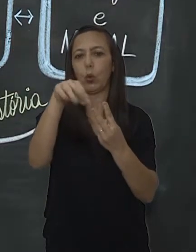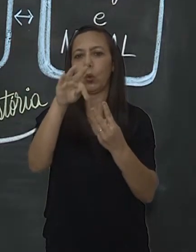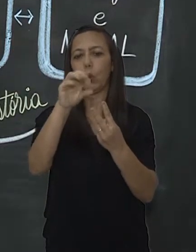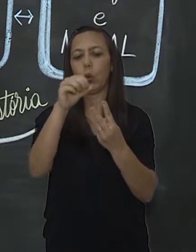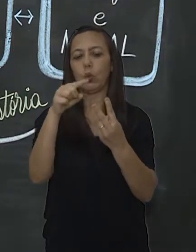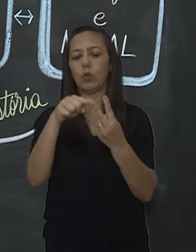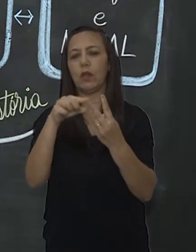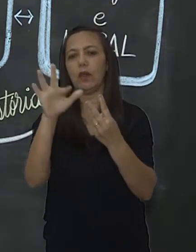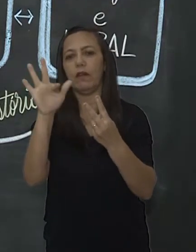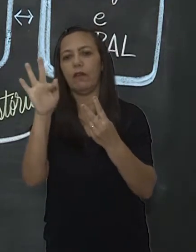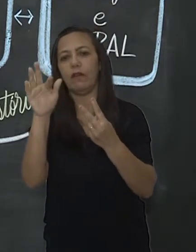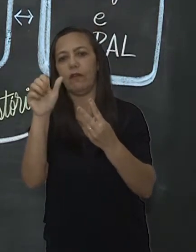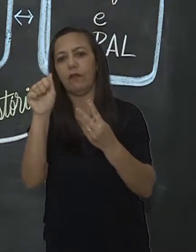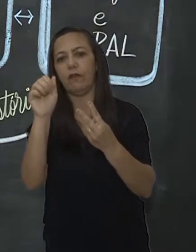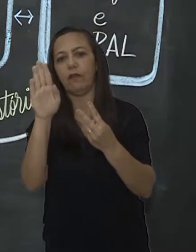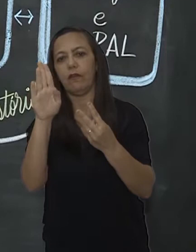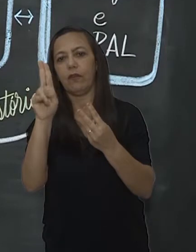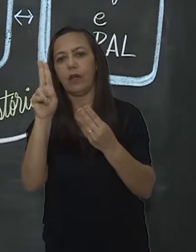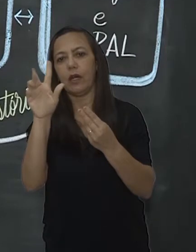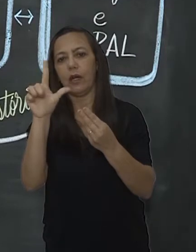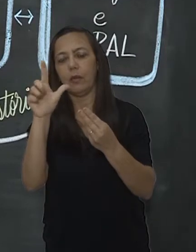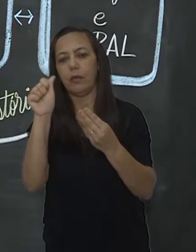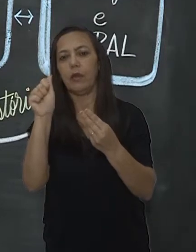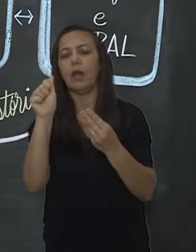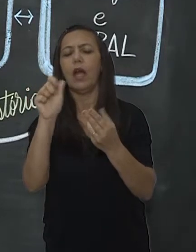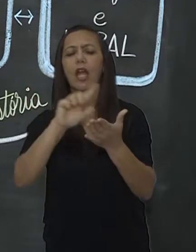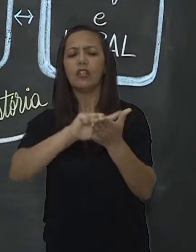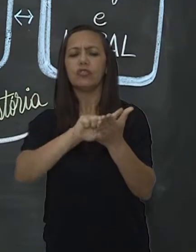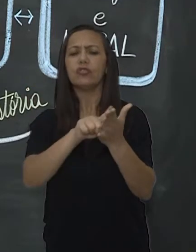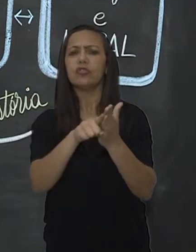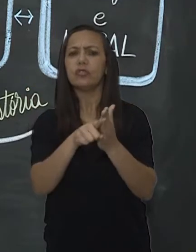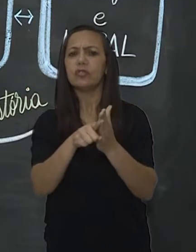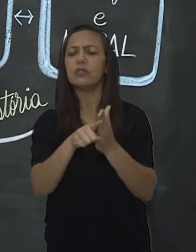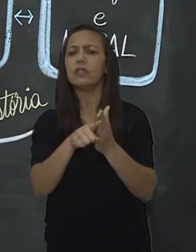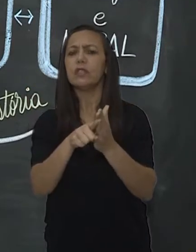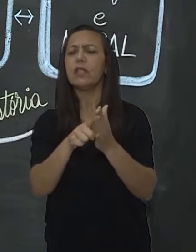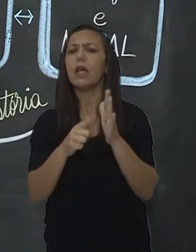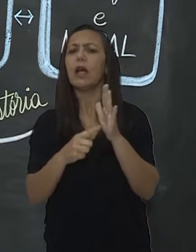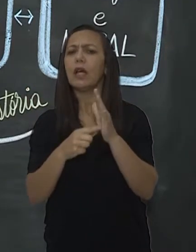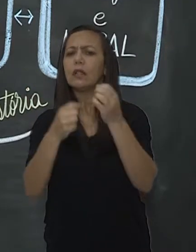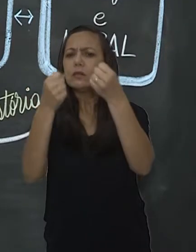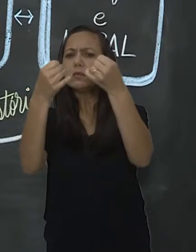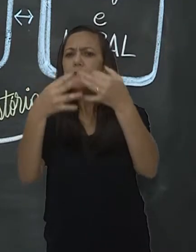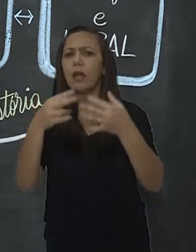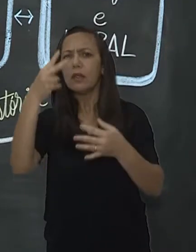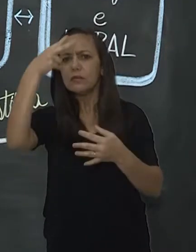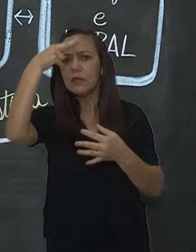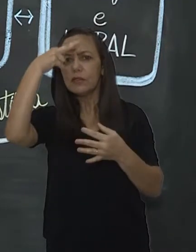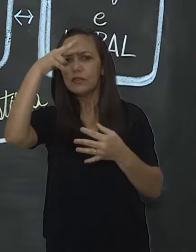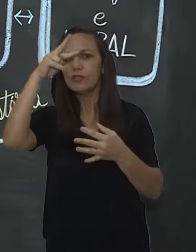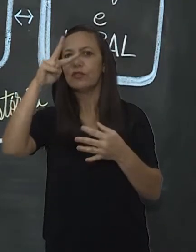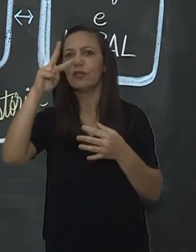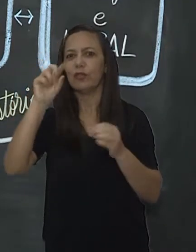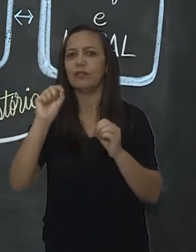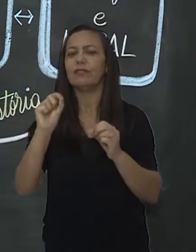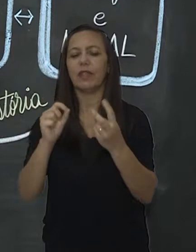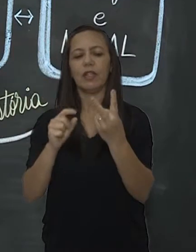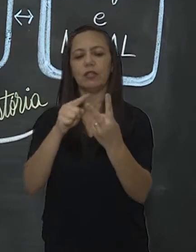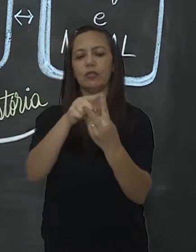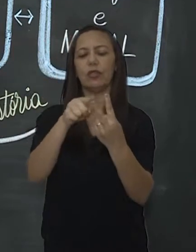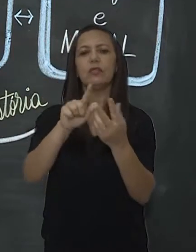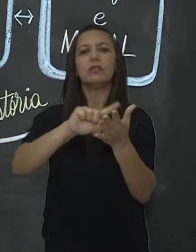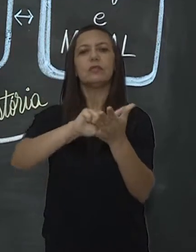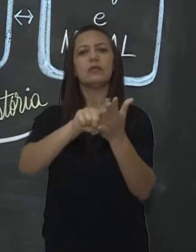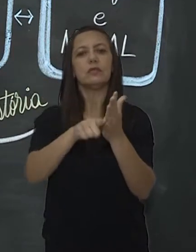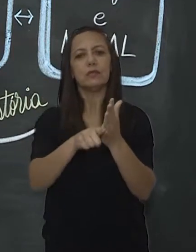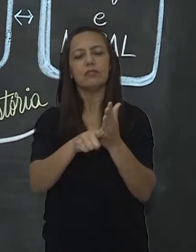e a fábula. Se são gêneros narrativos, são gêneros que contam uma história. Então a gente vai partir dessa ideia de que são dois gêneros que